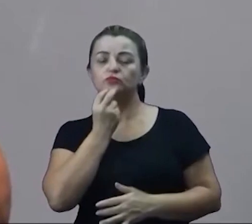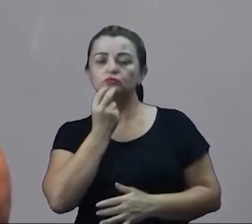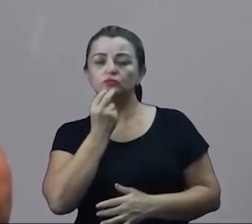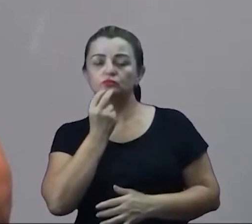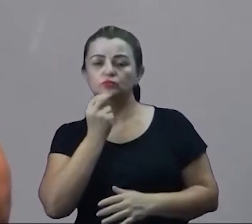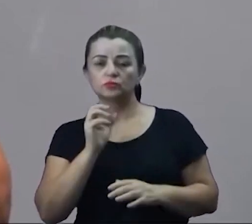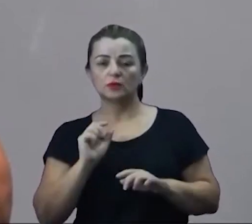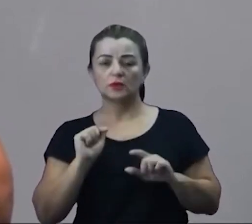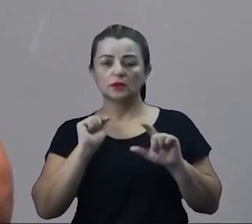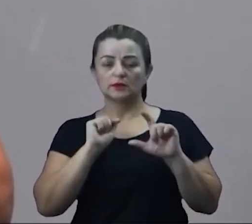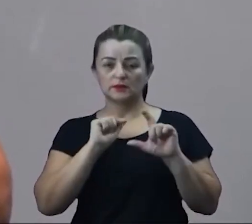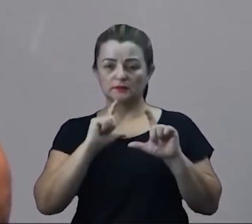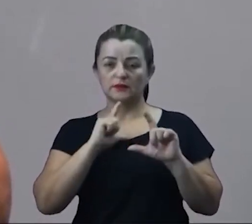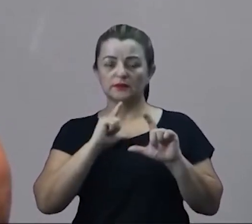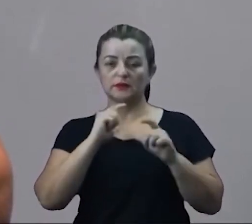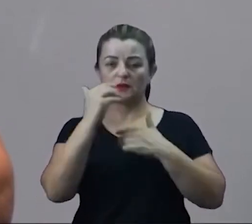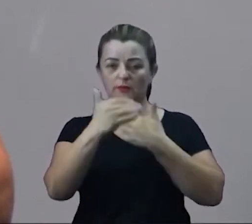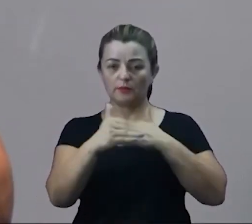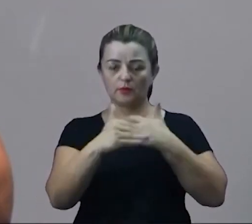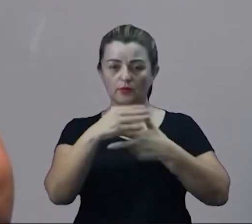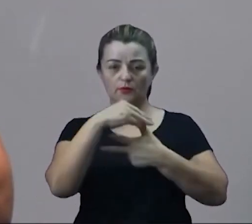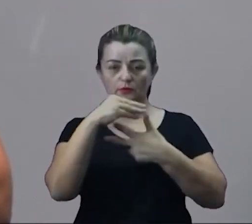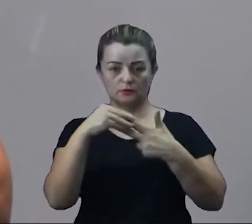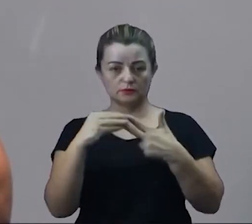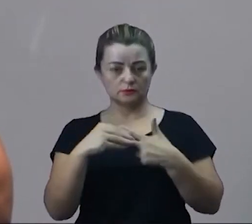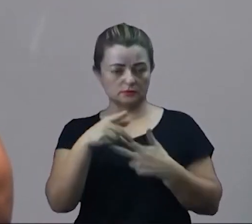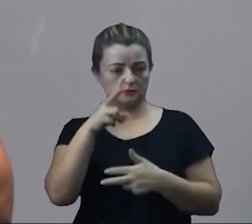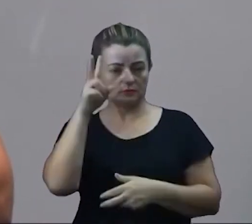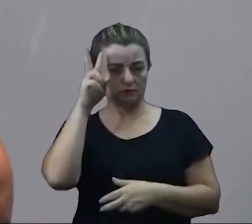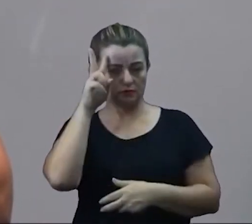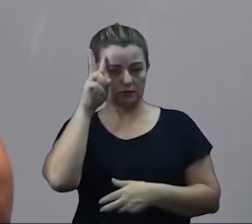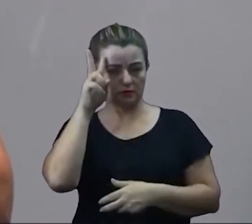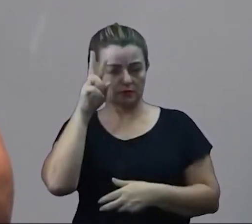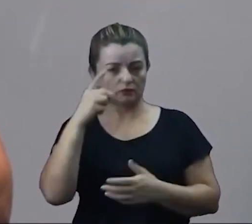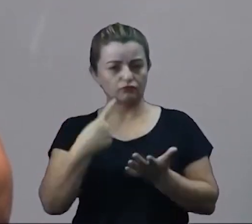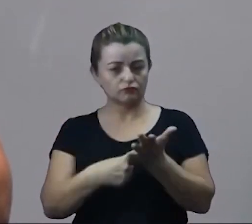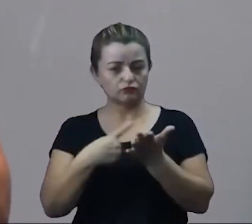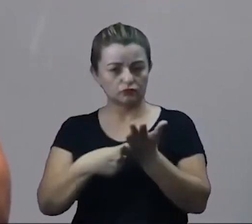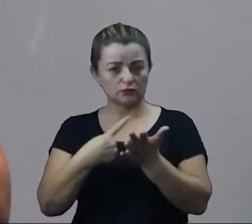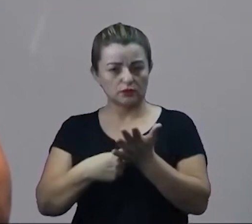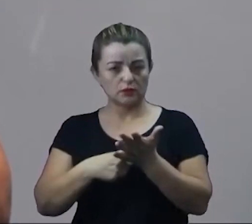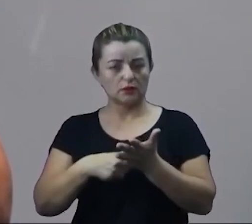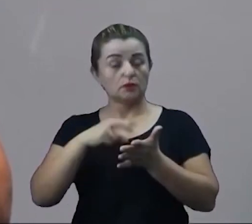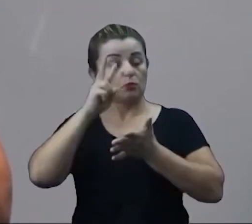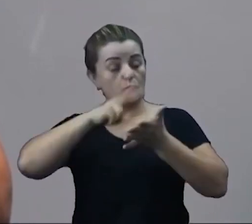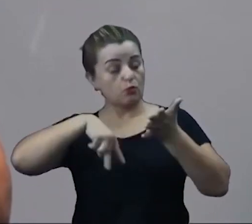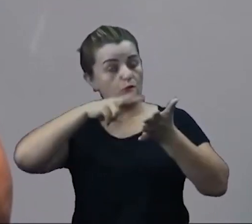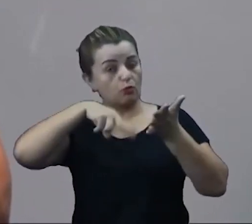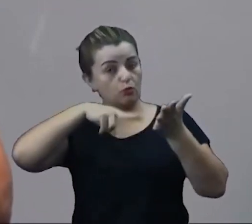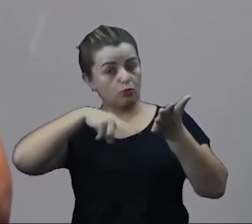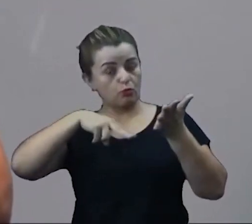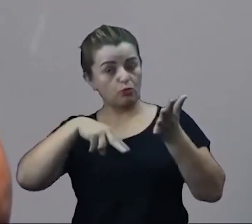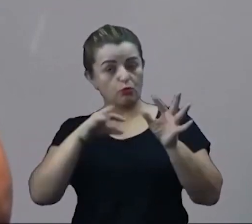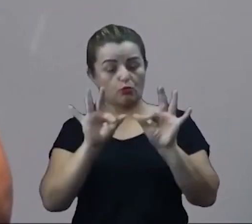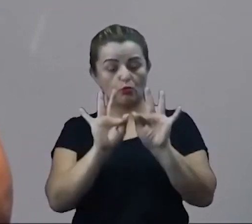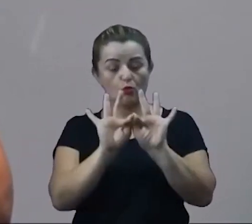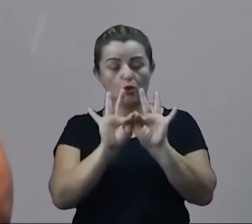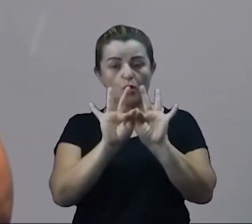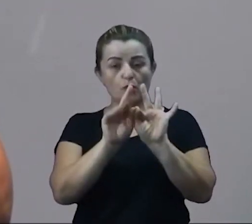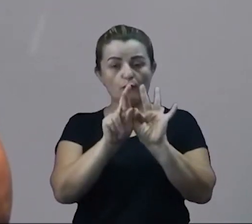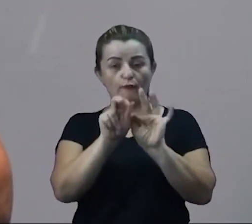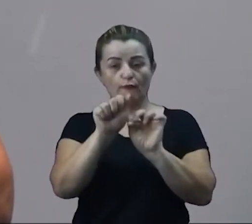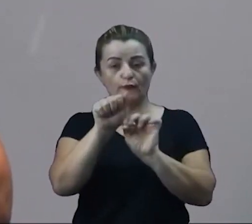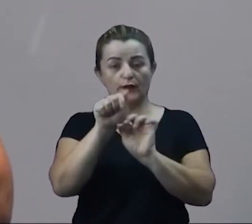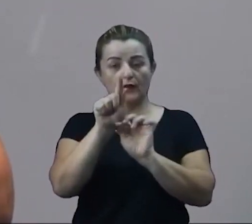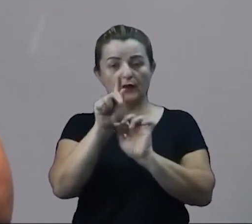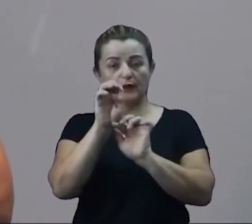estará aí na provinha do Enem. Vocês lembram que eu fiz também um combinado com vocês na aula passada? De que eu leria um fragmento de redação nota